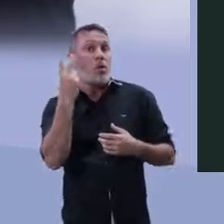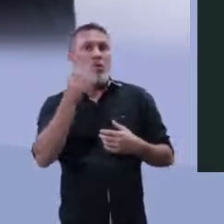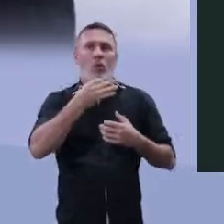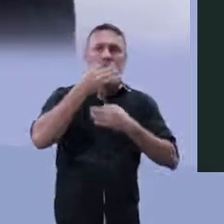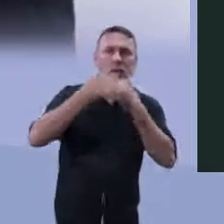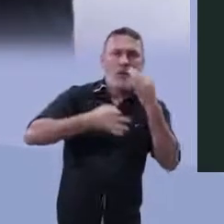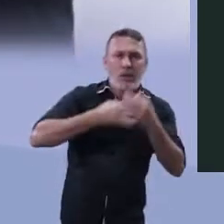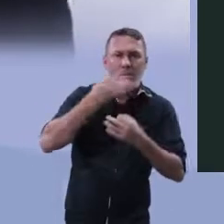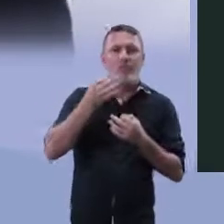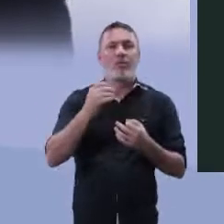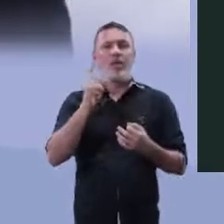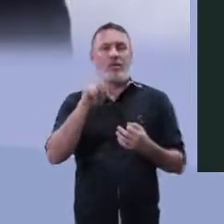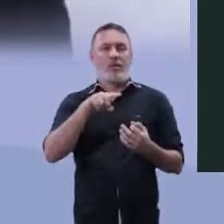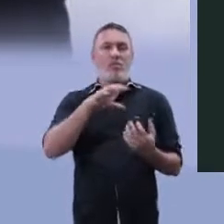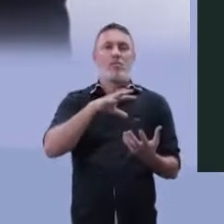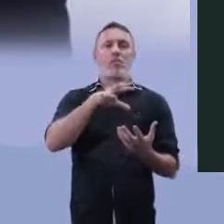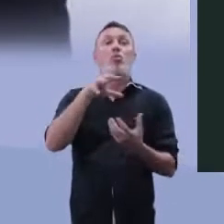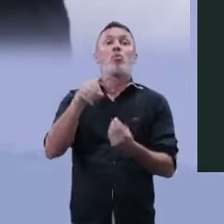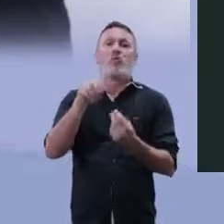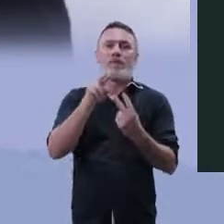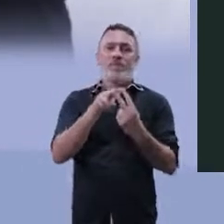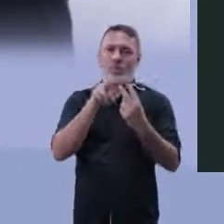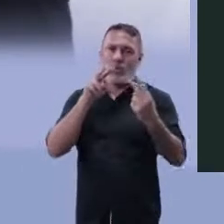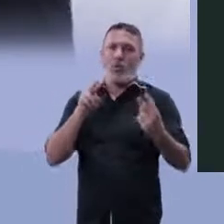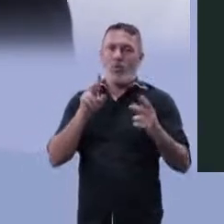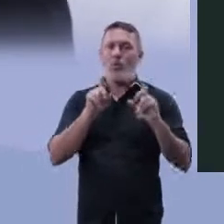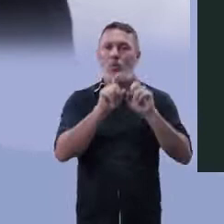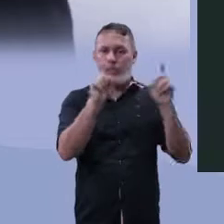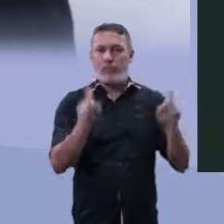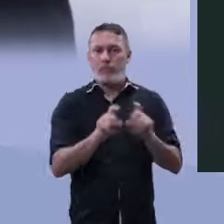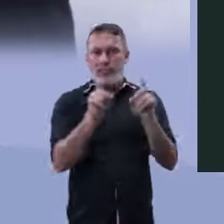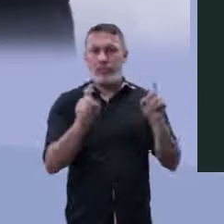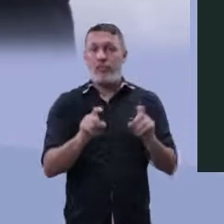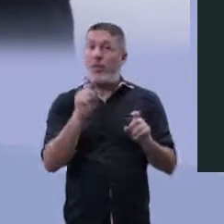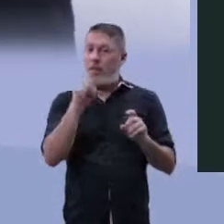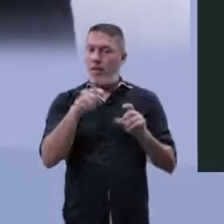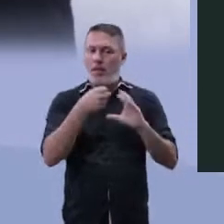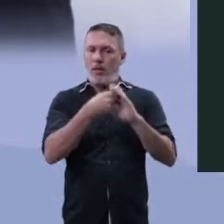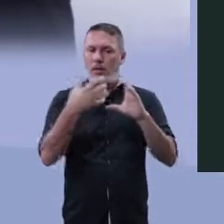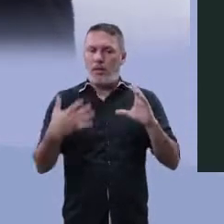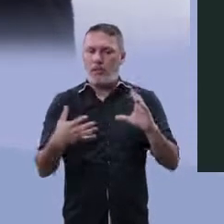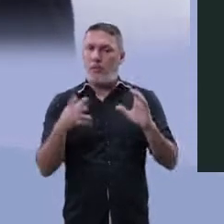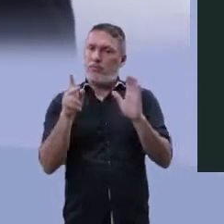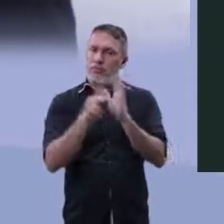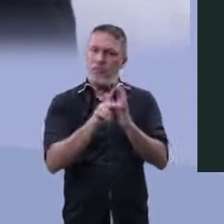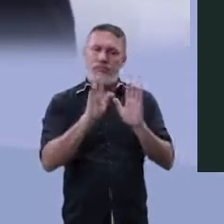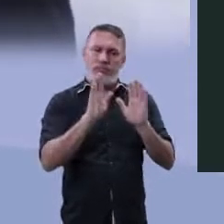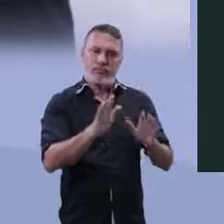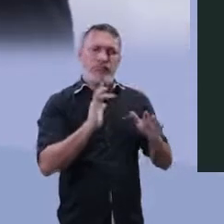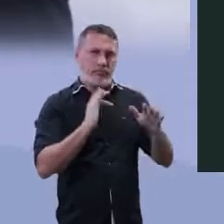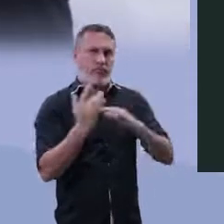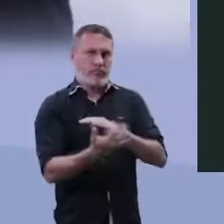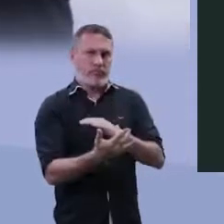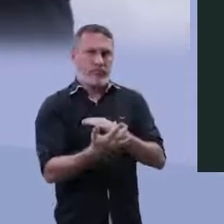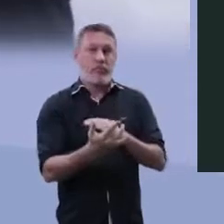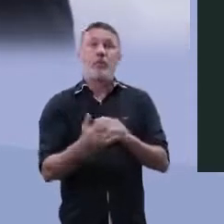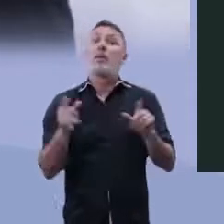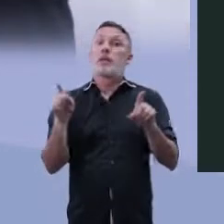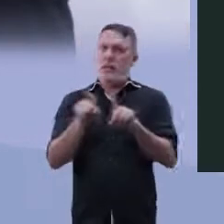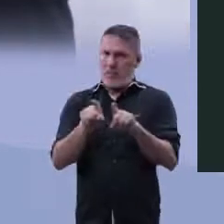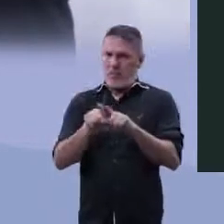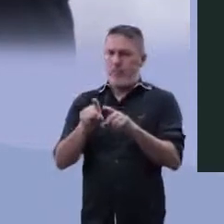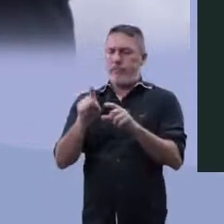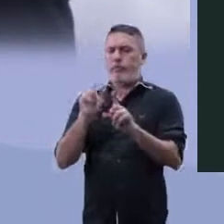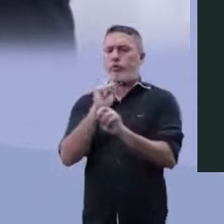ideias, concepções, né, valores nesse mundo virtual, mundo digital. Então, essa é uma característica,